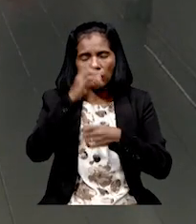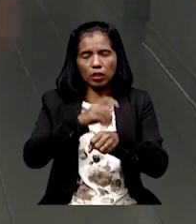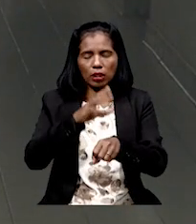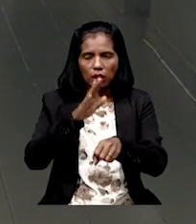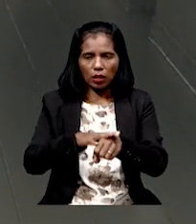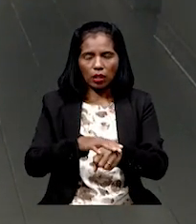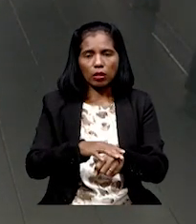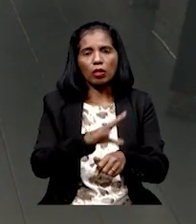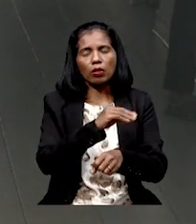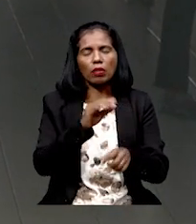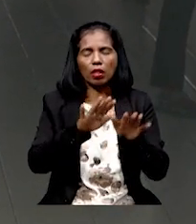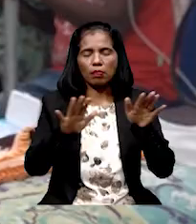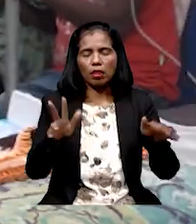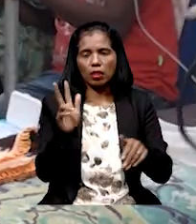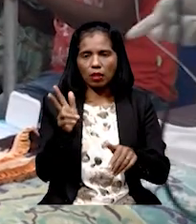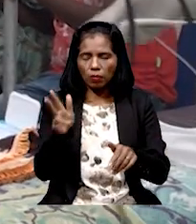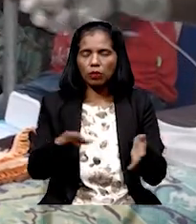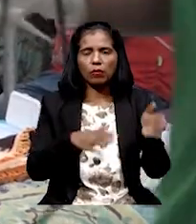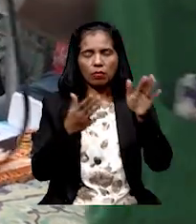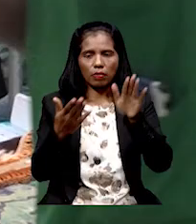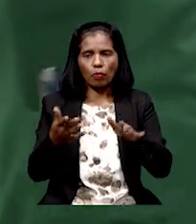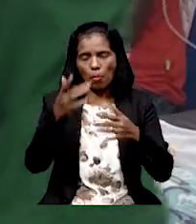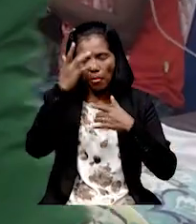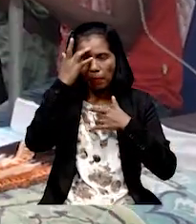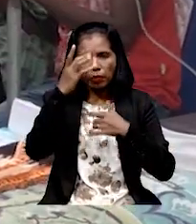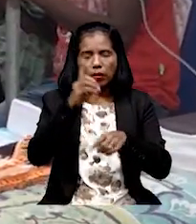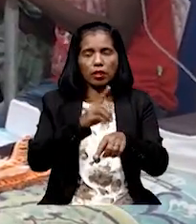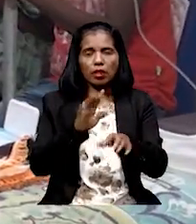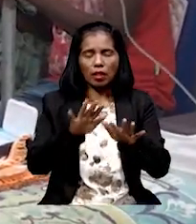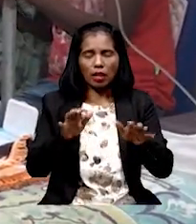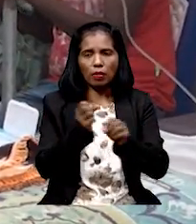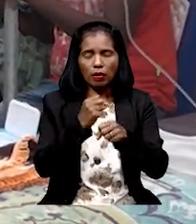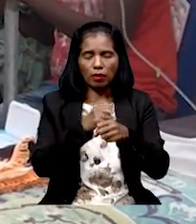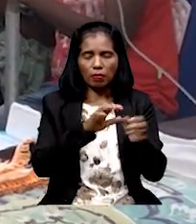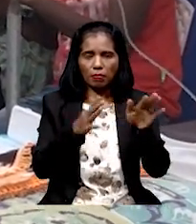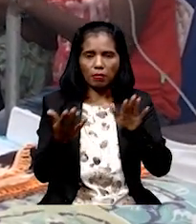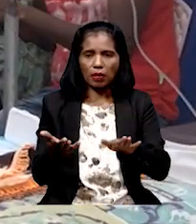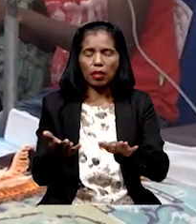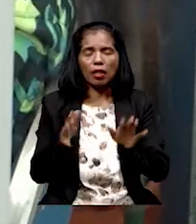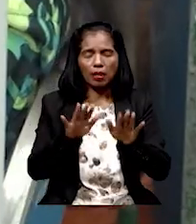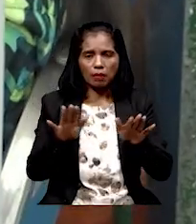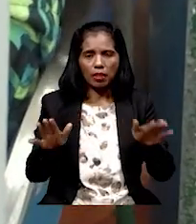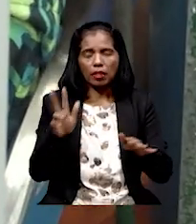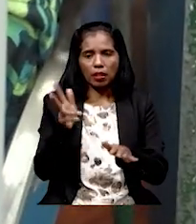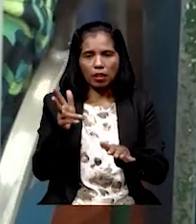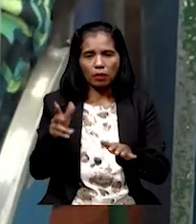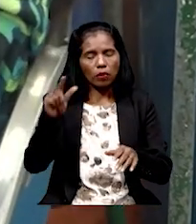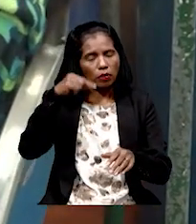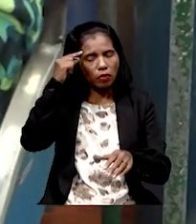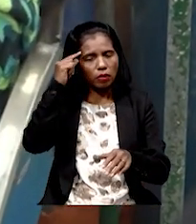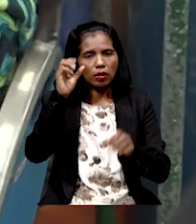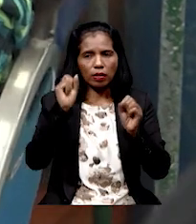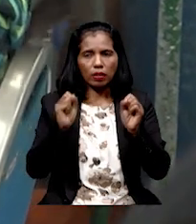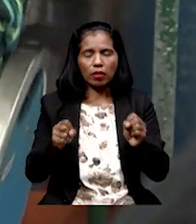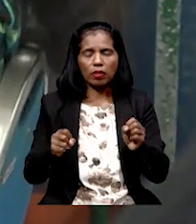nulu mak la convida. Moras Dengue nebe hamate ona labarik tol nulu, Governo Mos ativa filafali programa limpeza geral iha